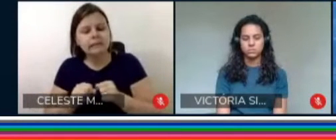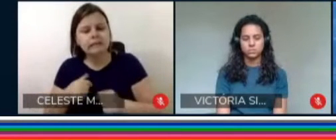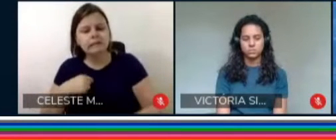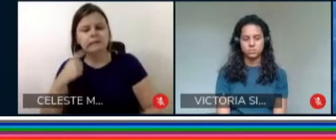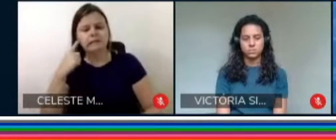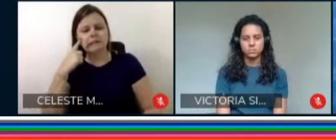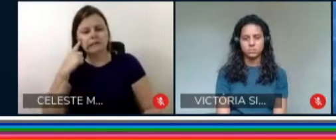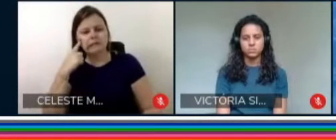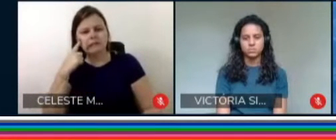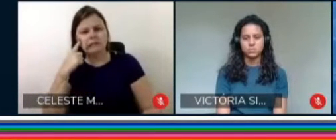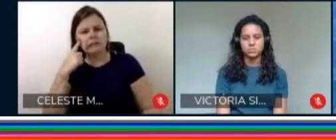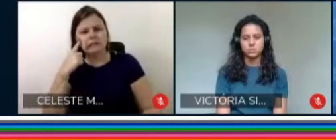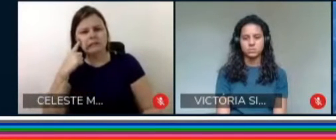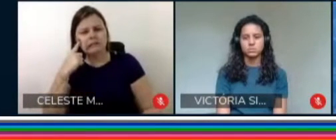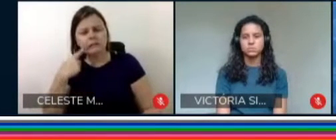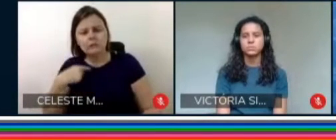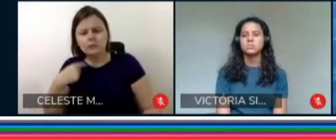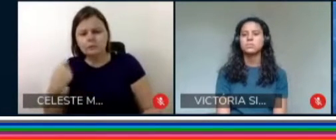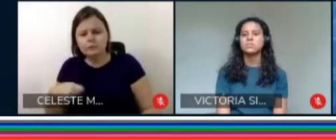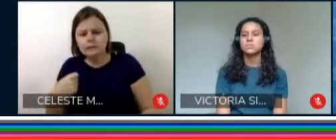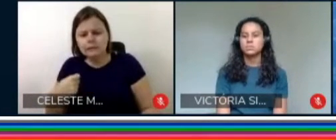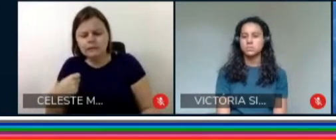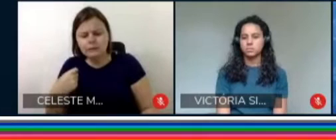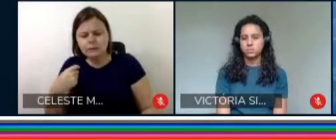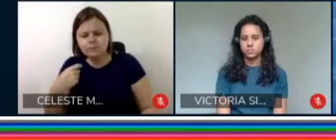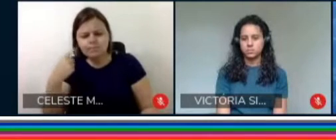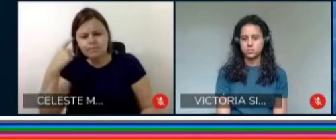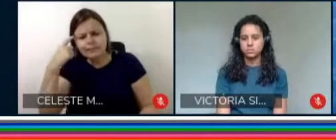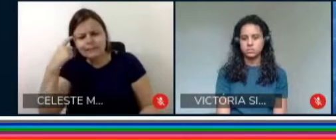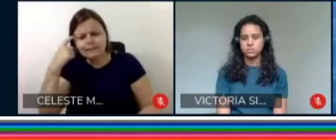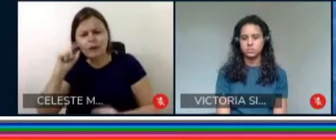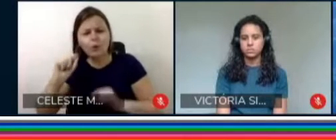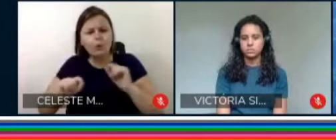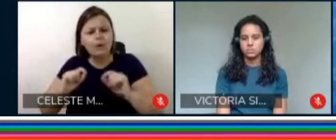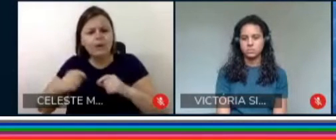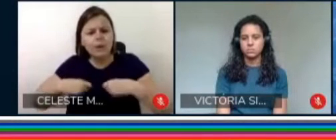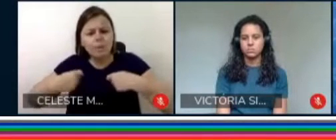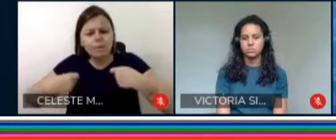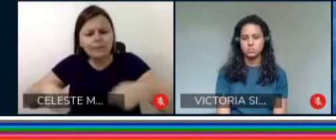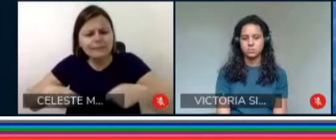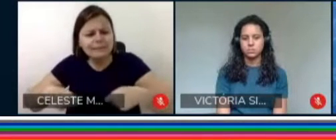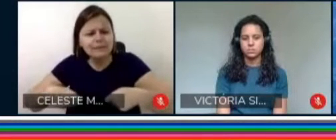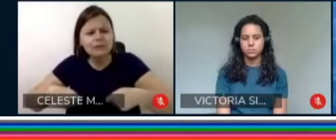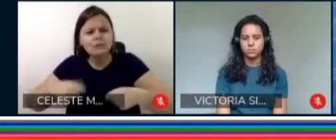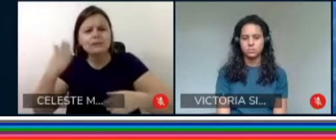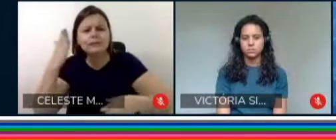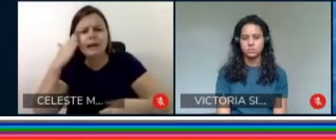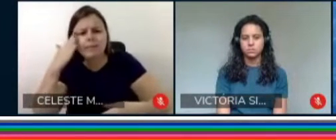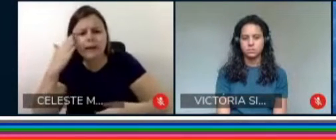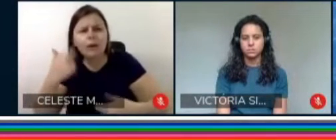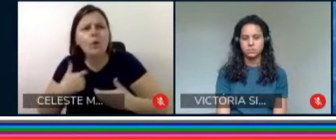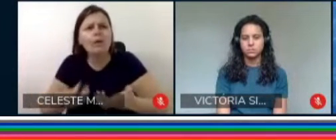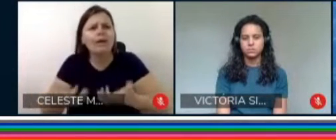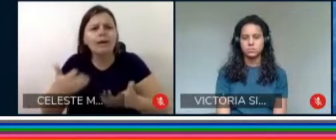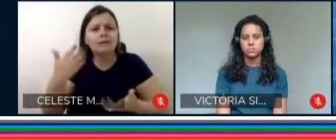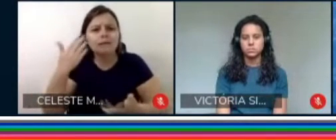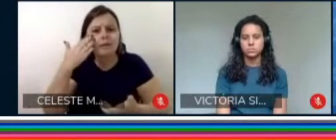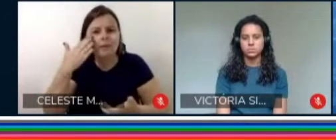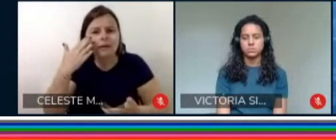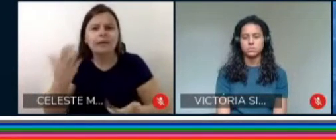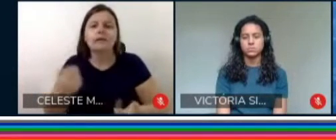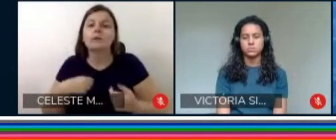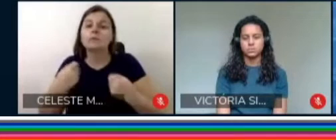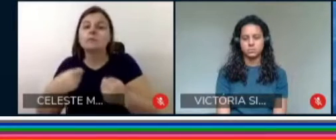necessidade de informação. Eu preciso identificar o que eu preciso ou quero saber. Então, eu tenho que considerar os vários aspectos